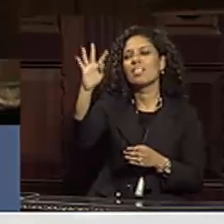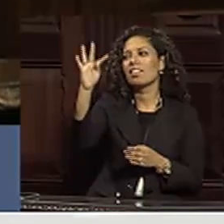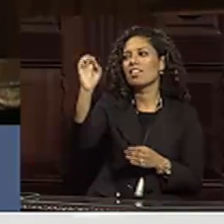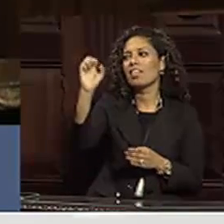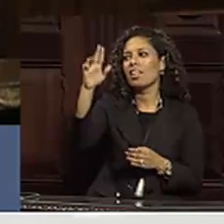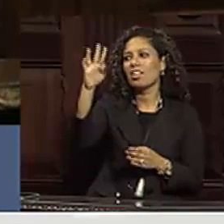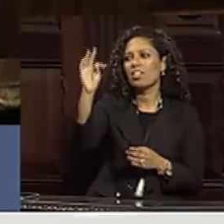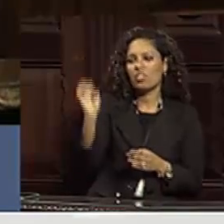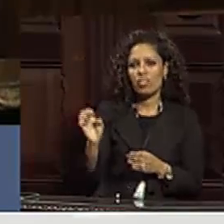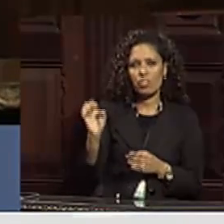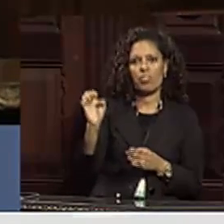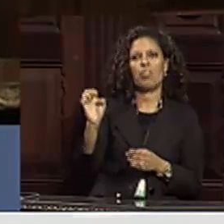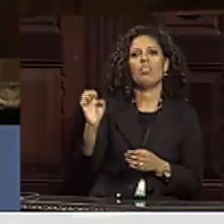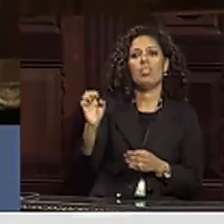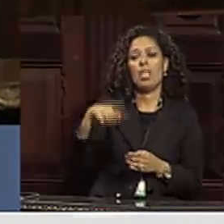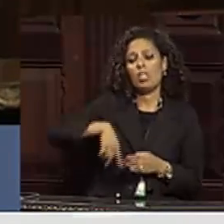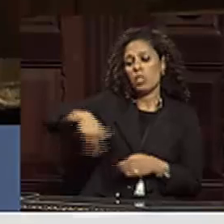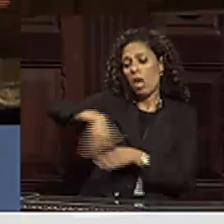eles botam a arma.